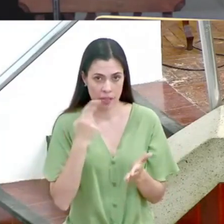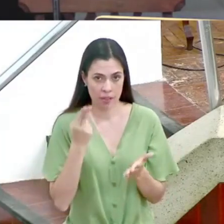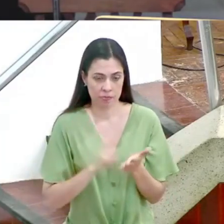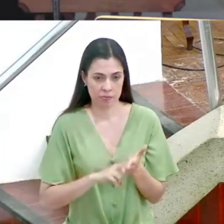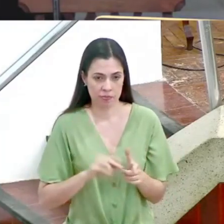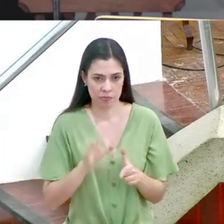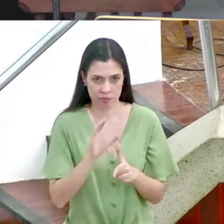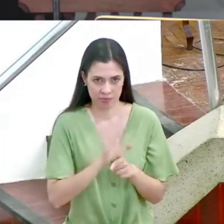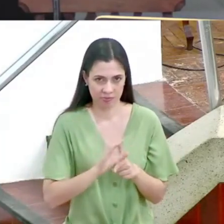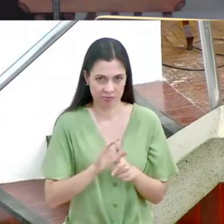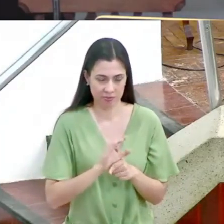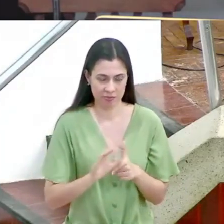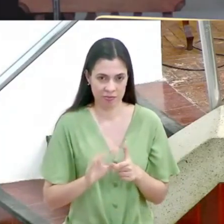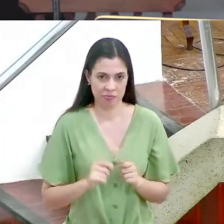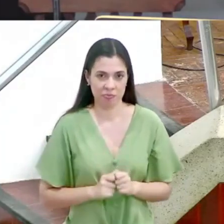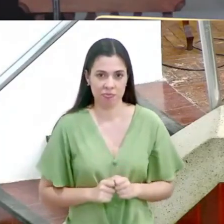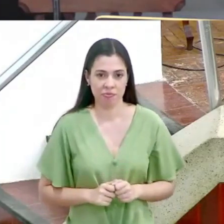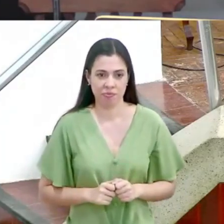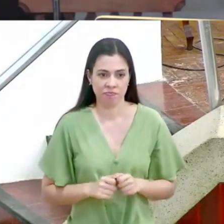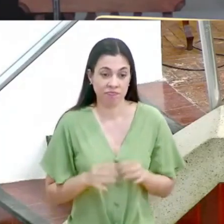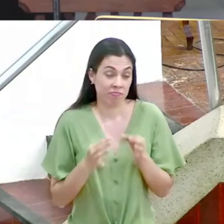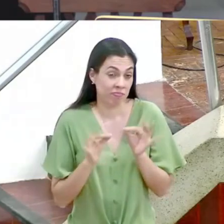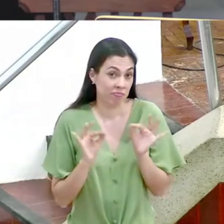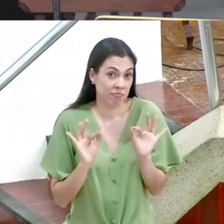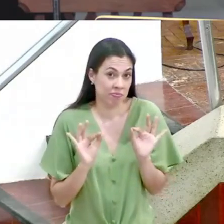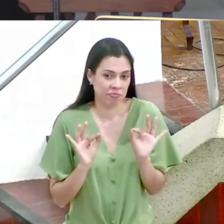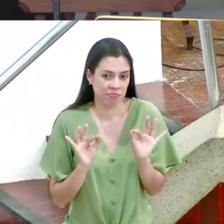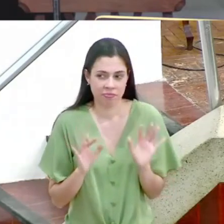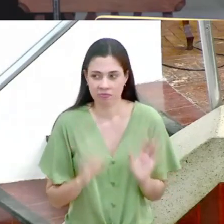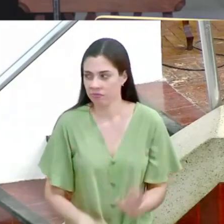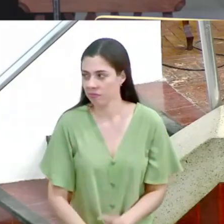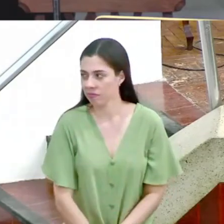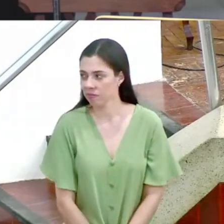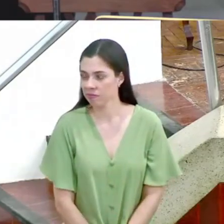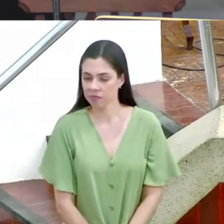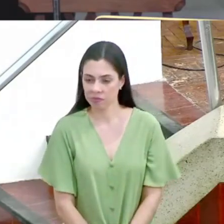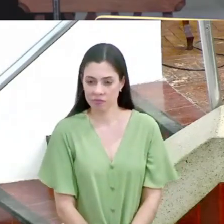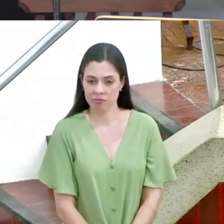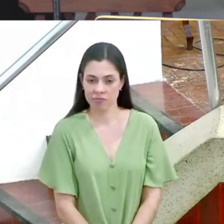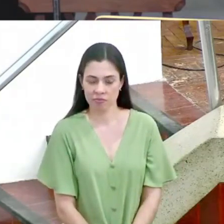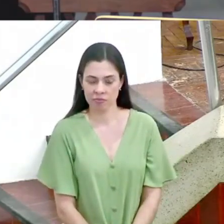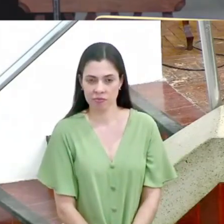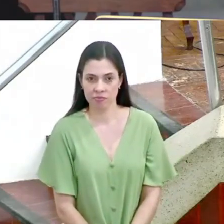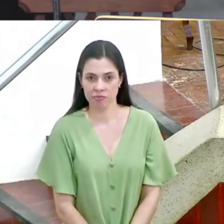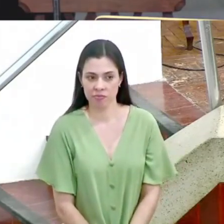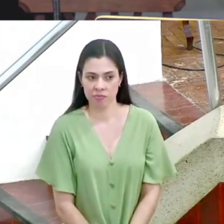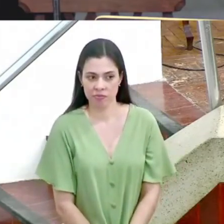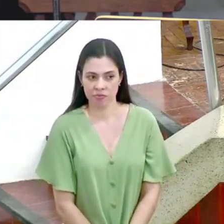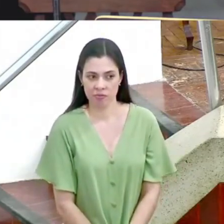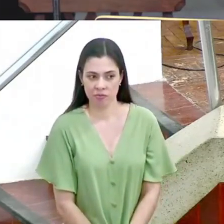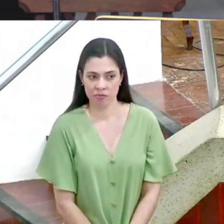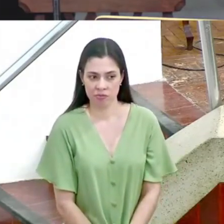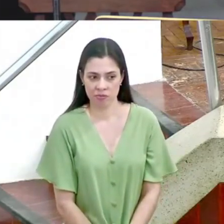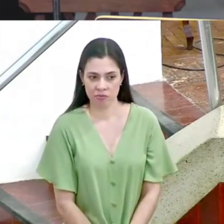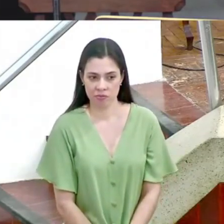mensagem simples do Evangelho alguns relatos